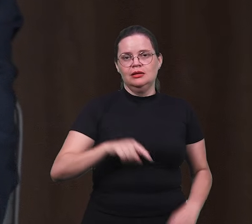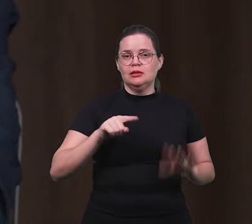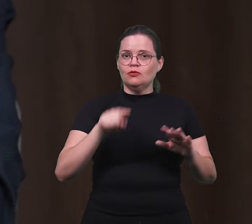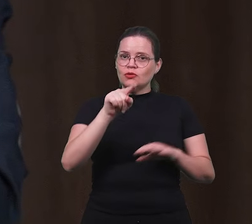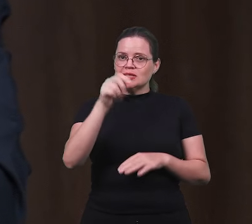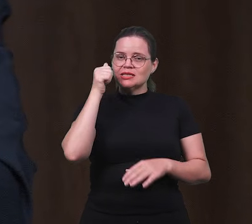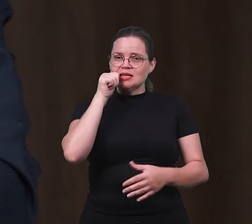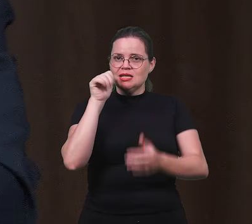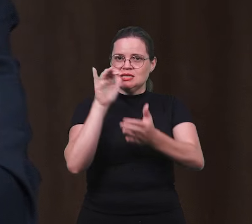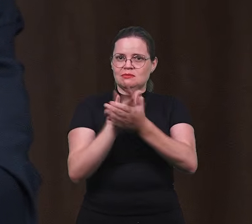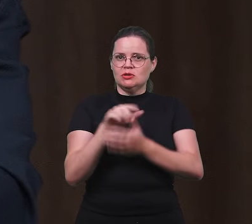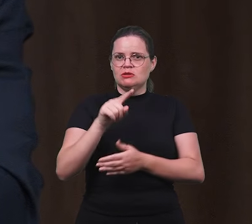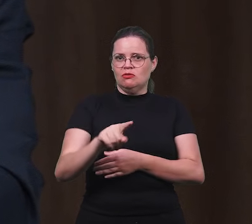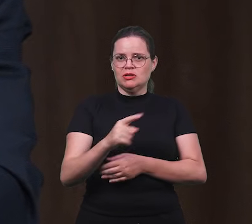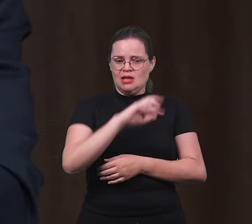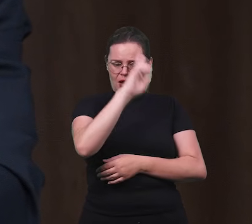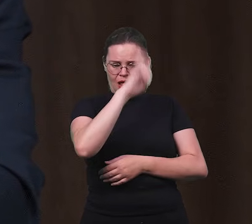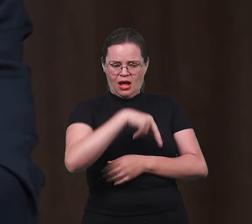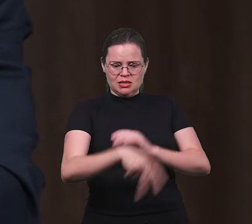esposa rasteira.